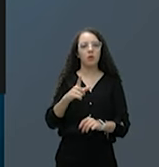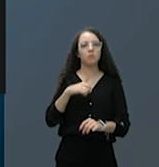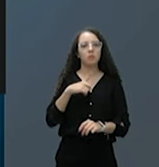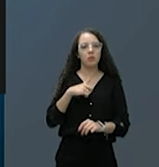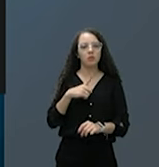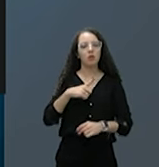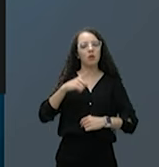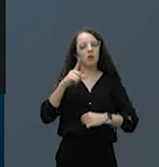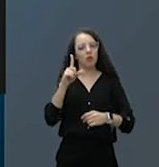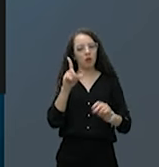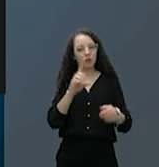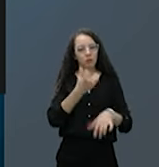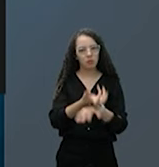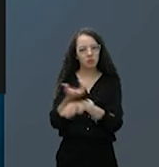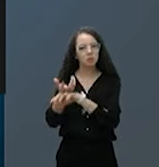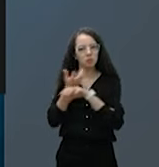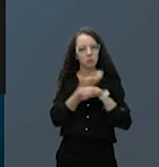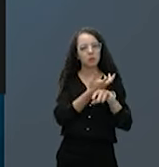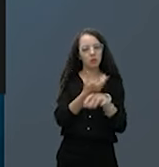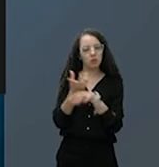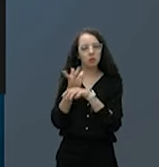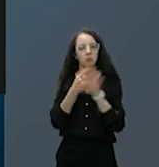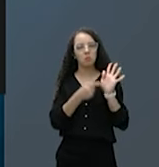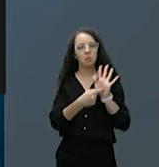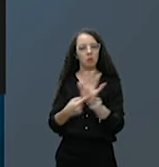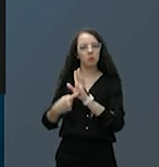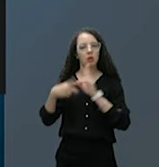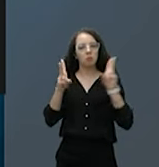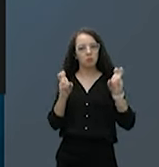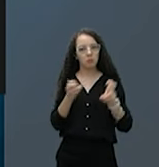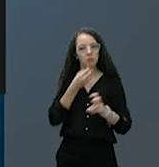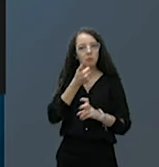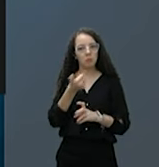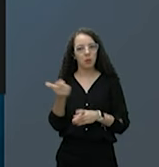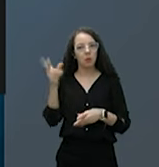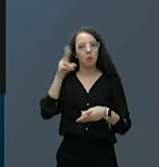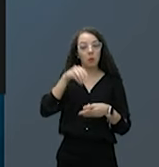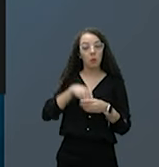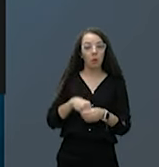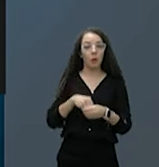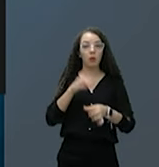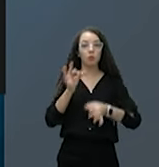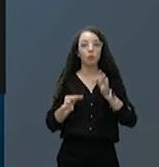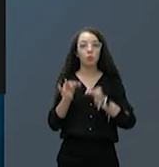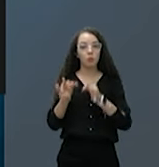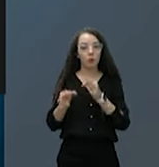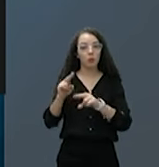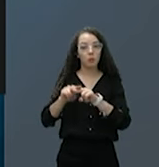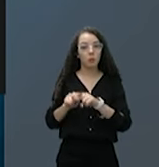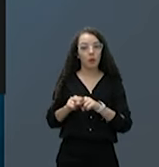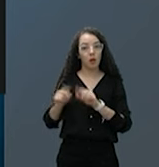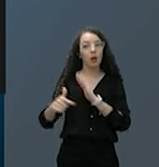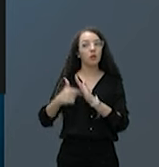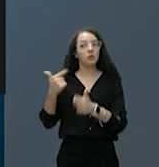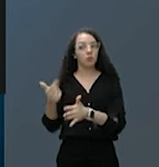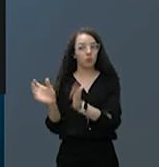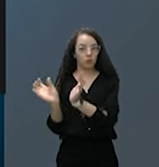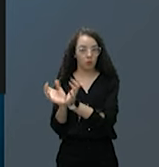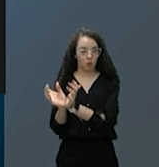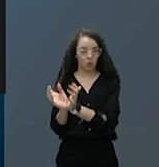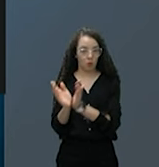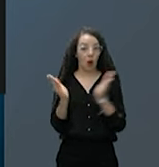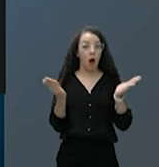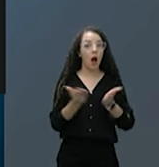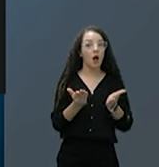colocado na decisão ora gravada pelo ministro Mauro Campbell, vai ser julgada pela segunda seção, que é competente para isso. Aqui,